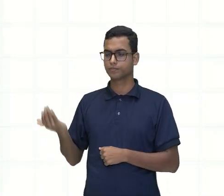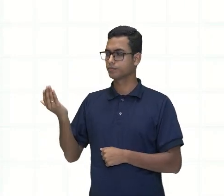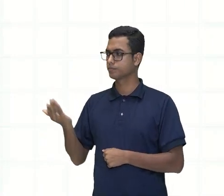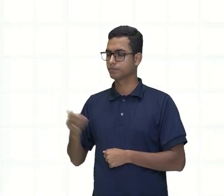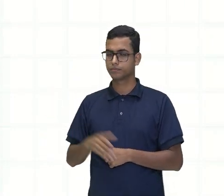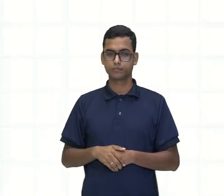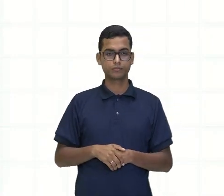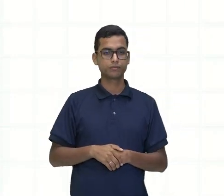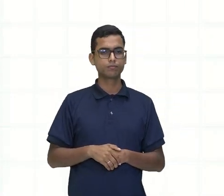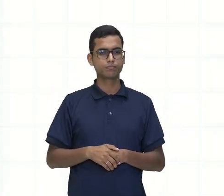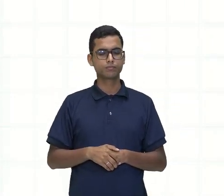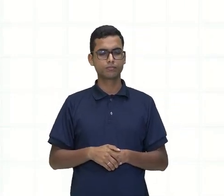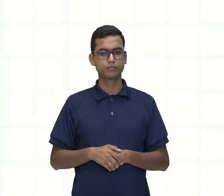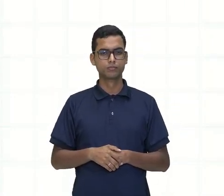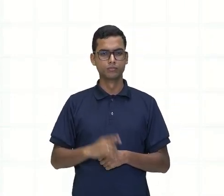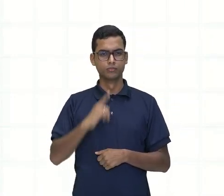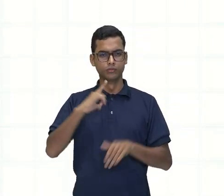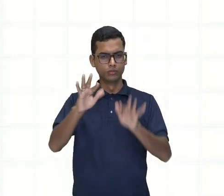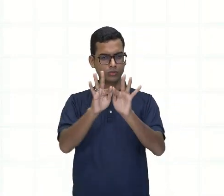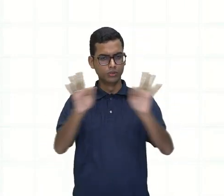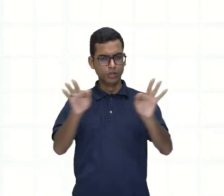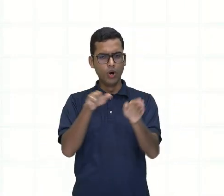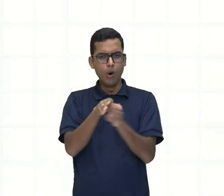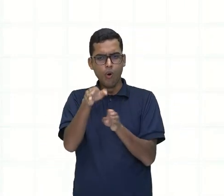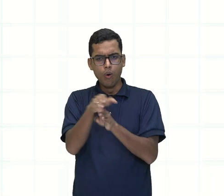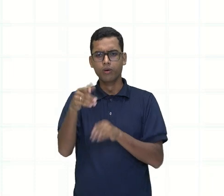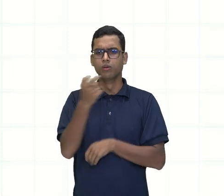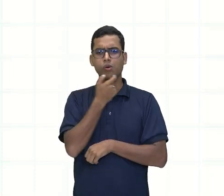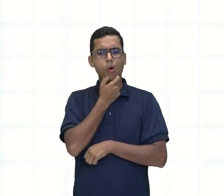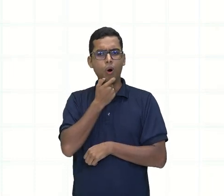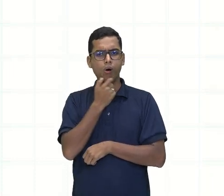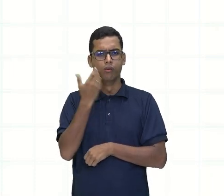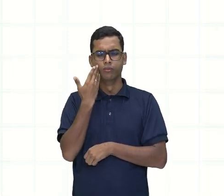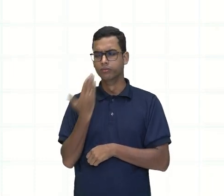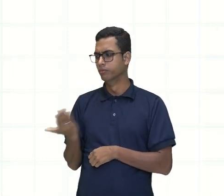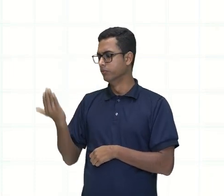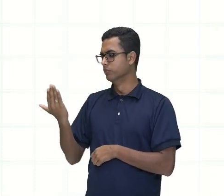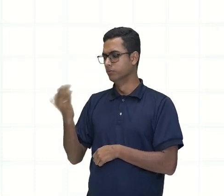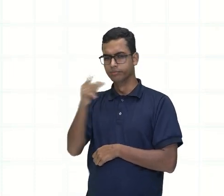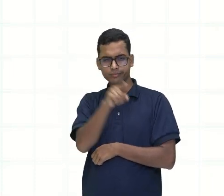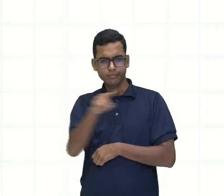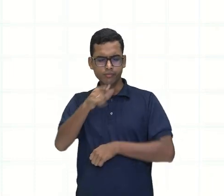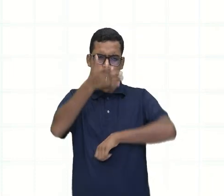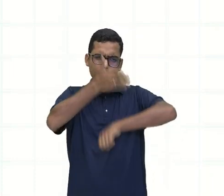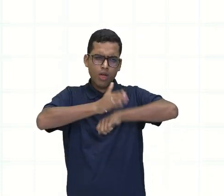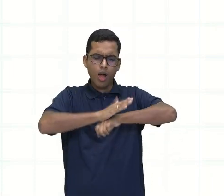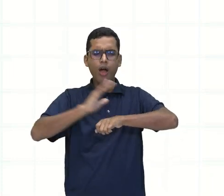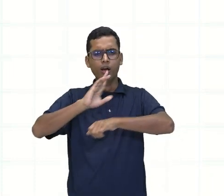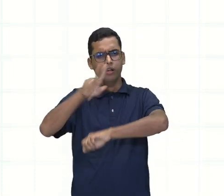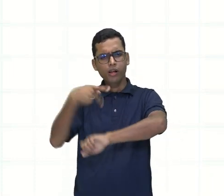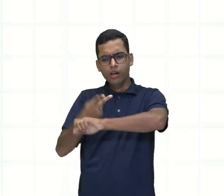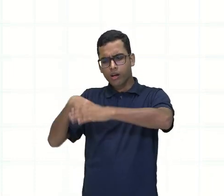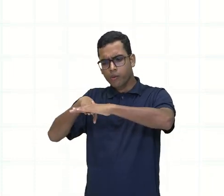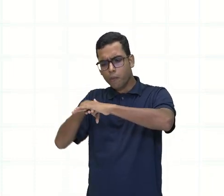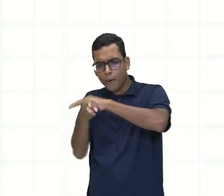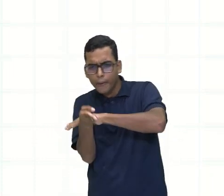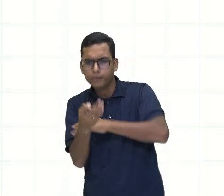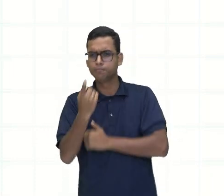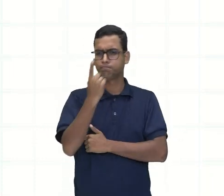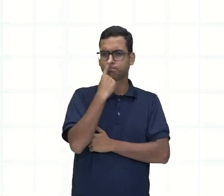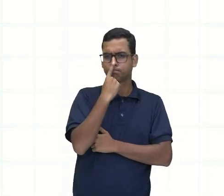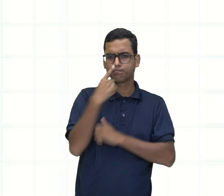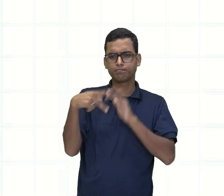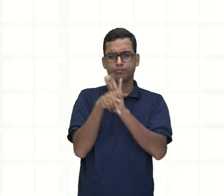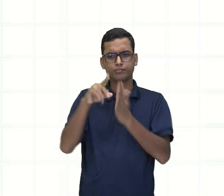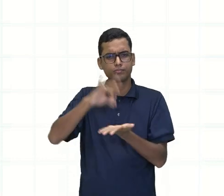Então, ali você tem um comando em inglês, né? A gente já colocou para vocês irem treinando, né? Para se acostumando com esses comandos em inglês,